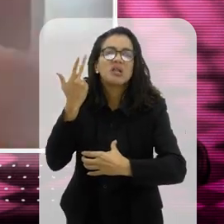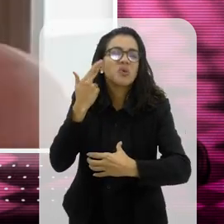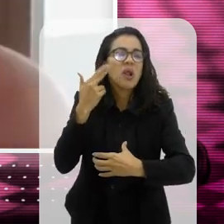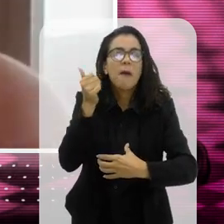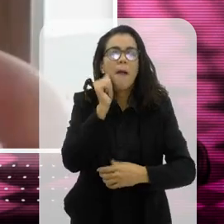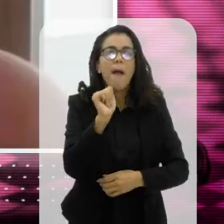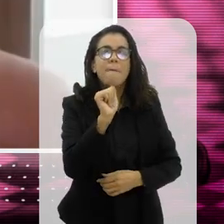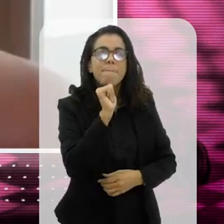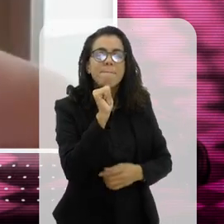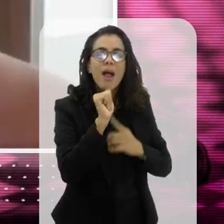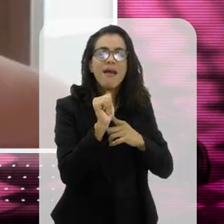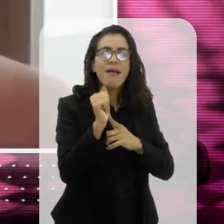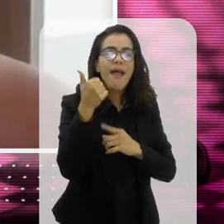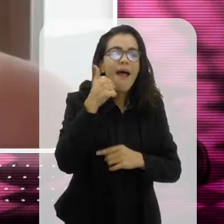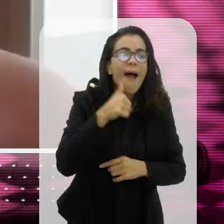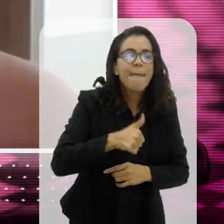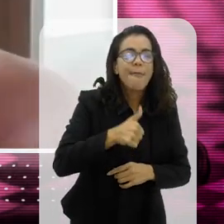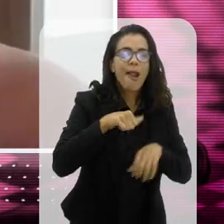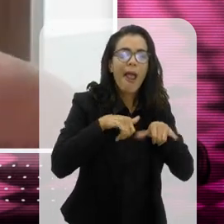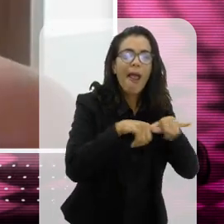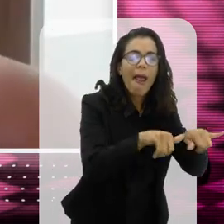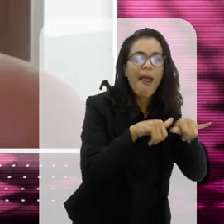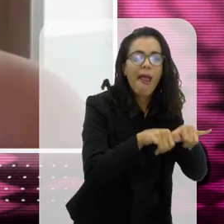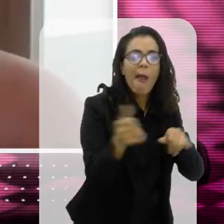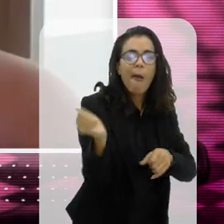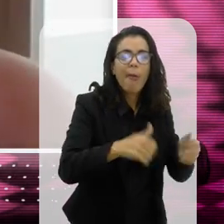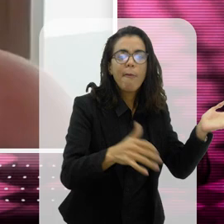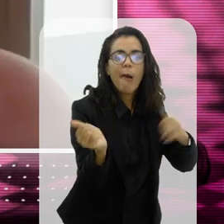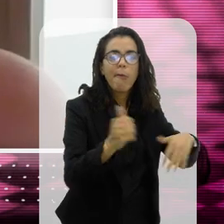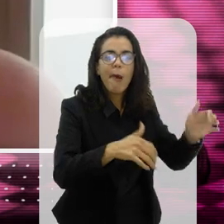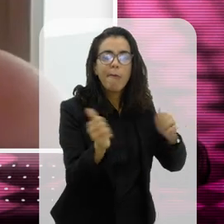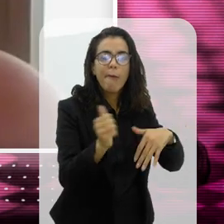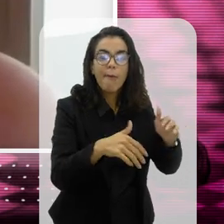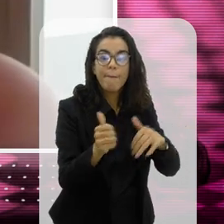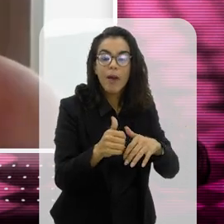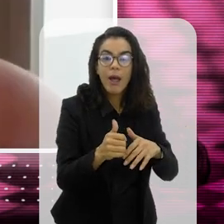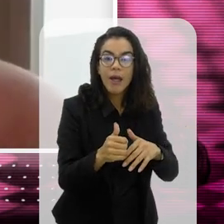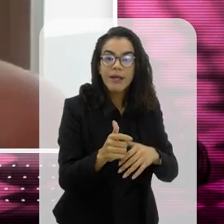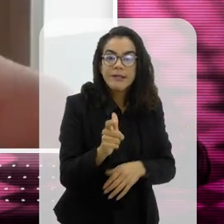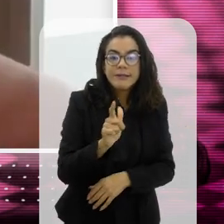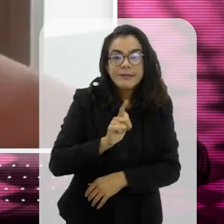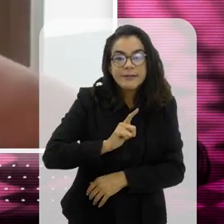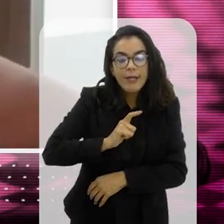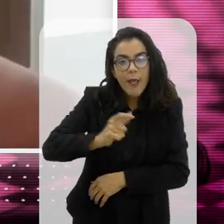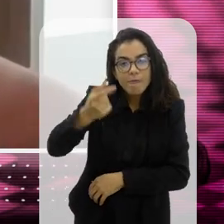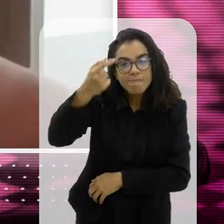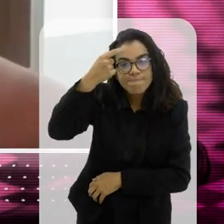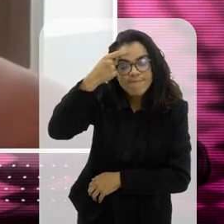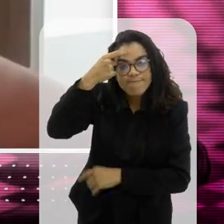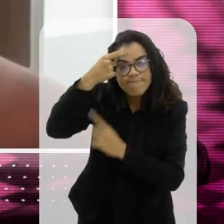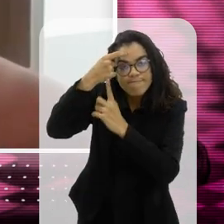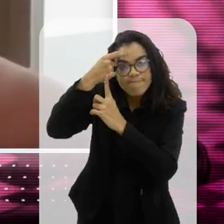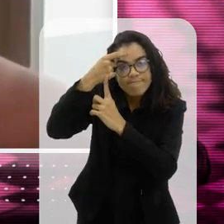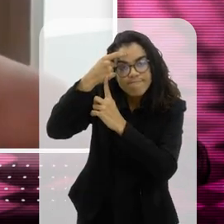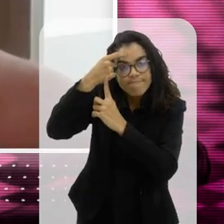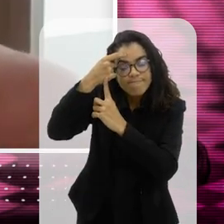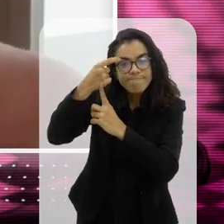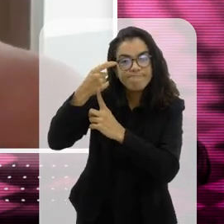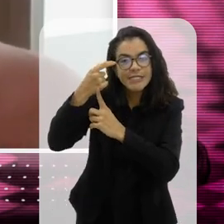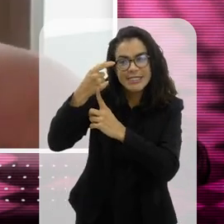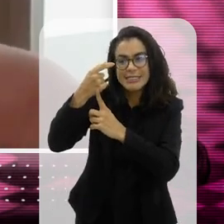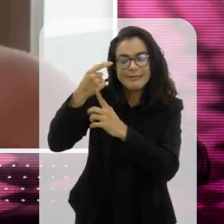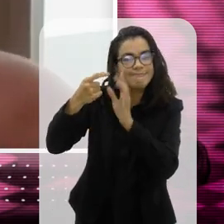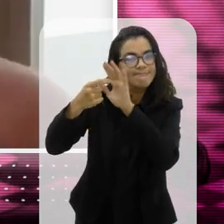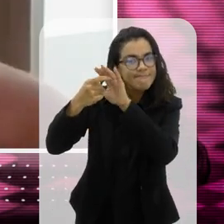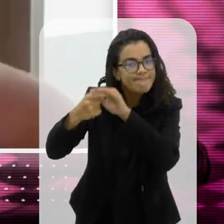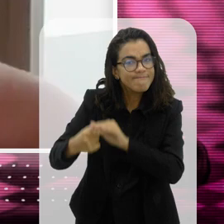claro, é natural, a mãe é que vai, a mulher é que vai fazer as compras no supermercado, né? Então, tem uma parte da conscientização que